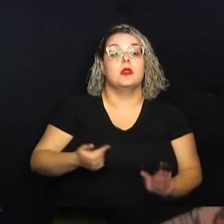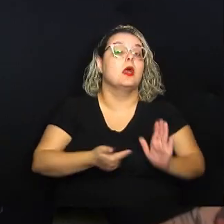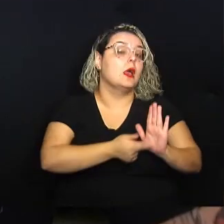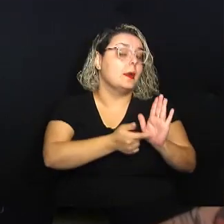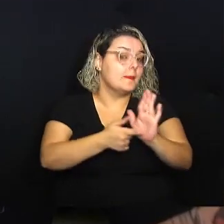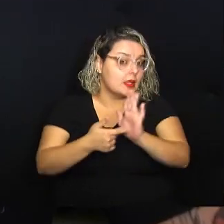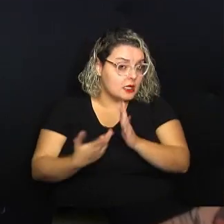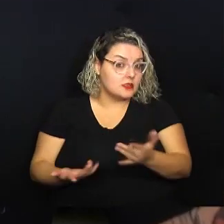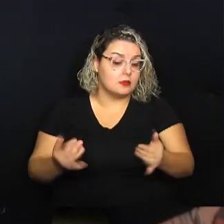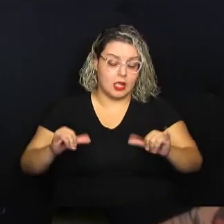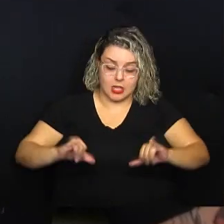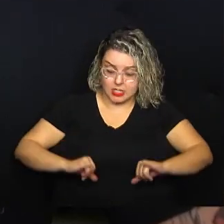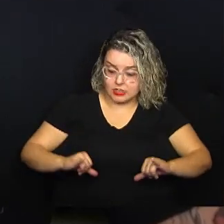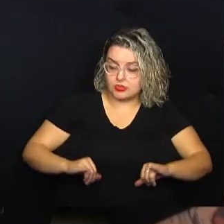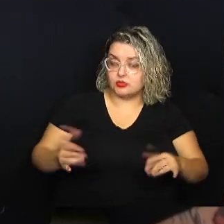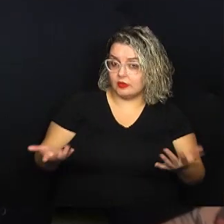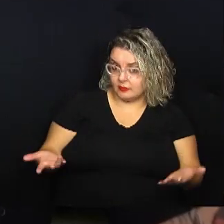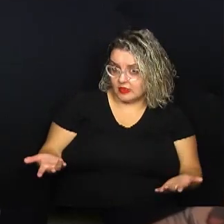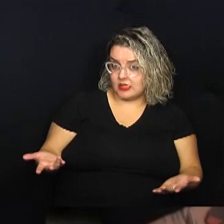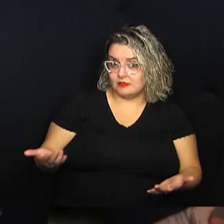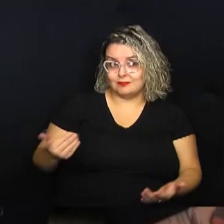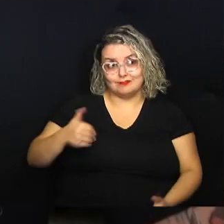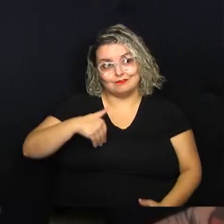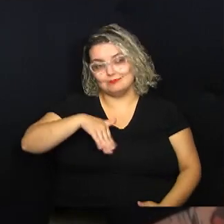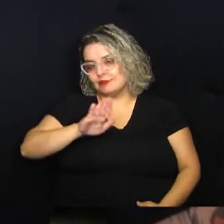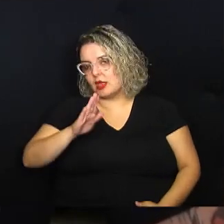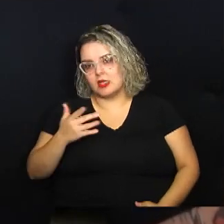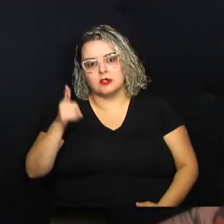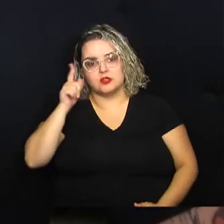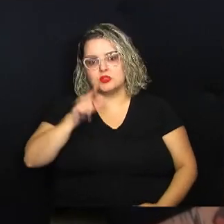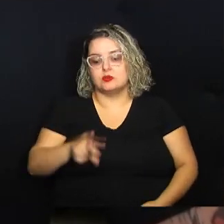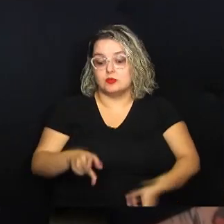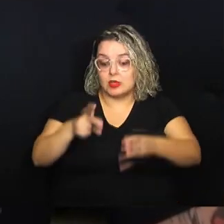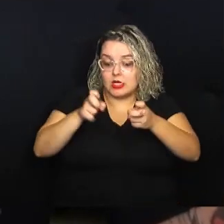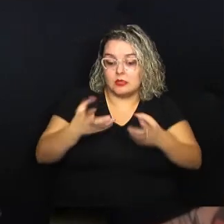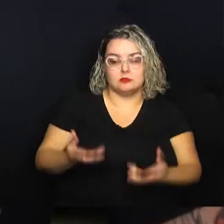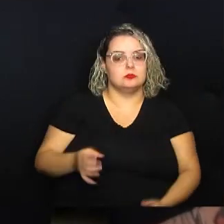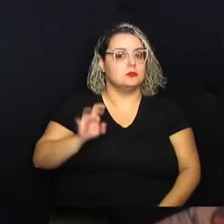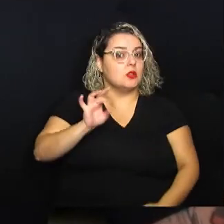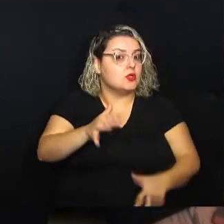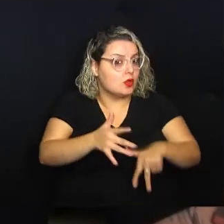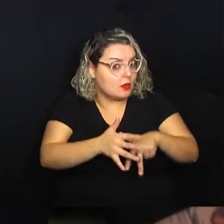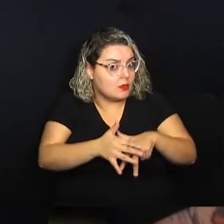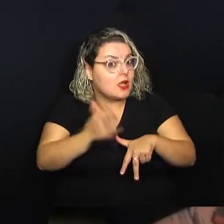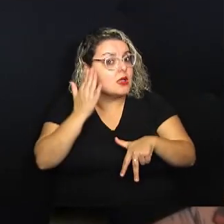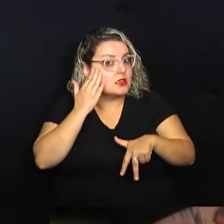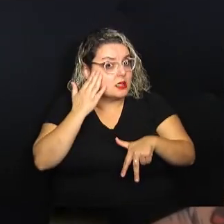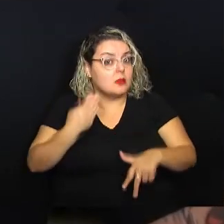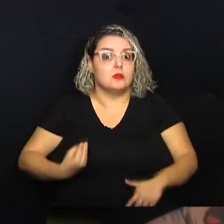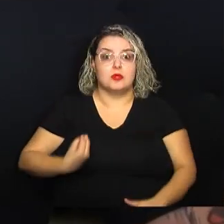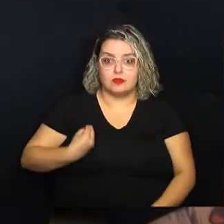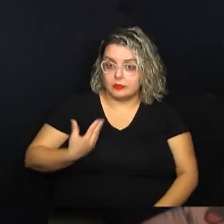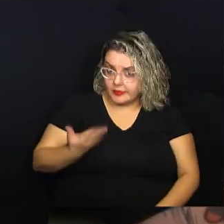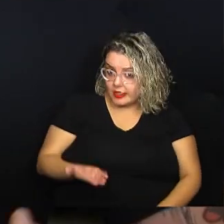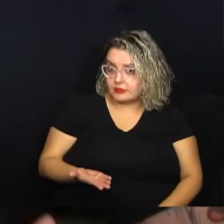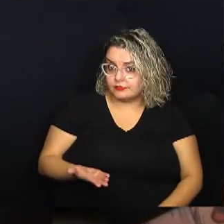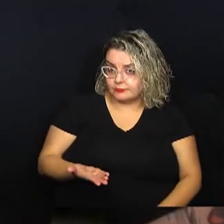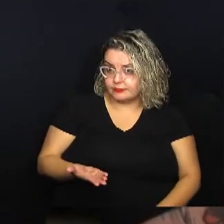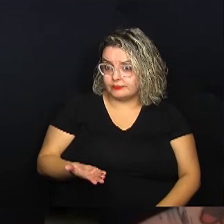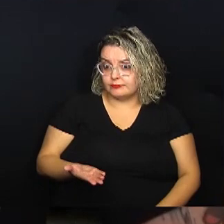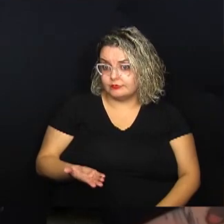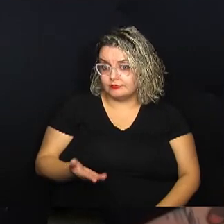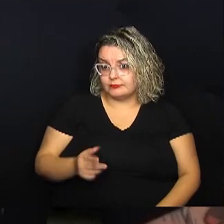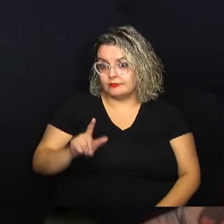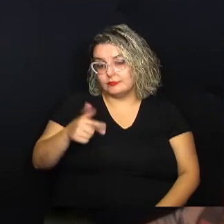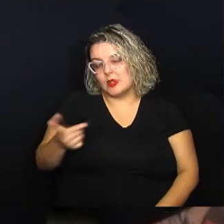esse sofrimento assim o máximo do que a gente observa, porque só o paciente realmente sabe o que ele está passando ali. Então é meio que em